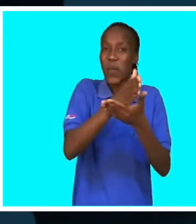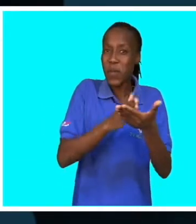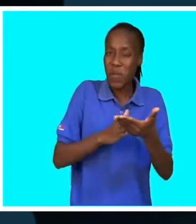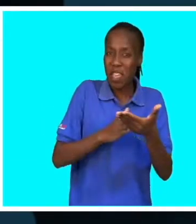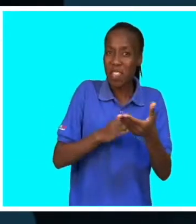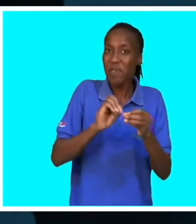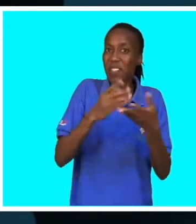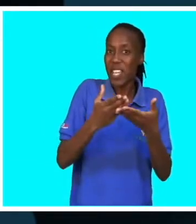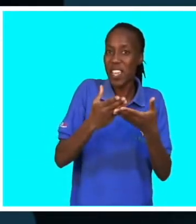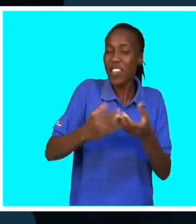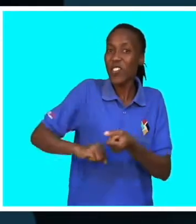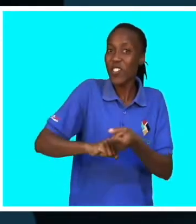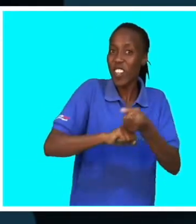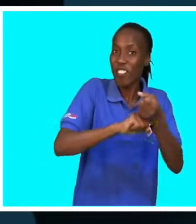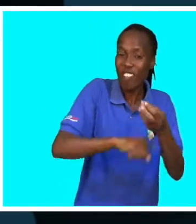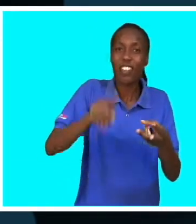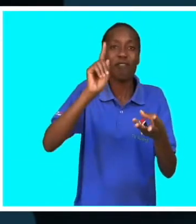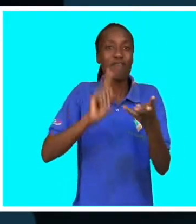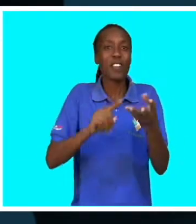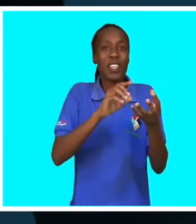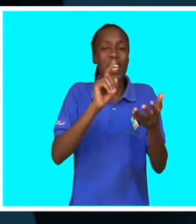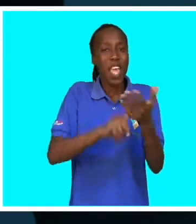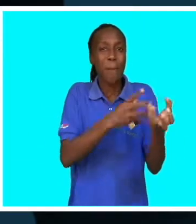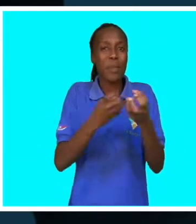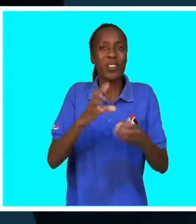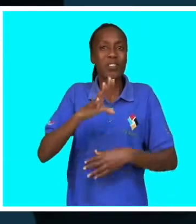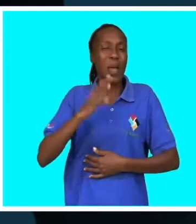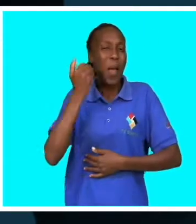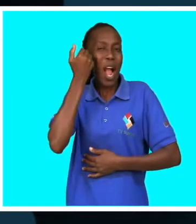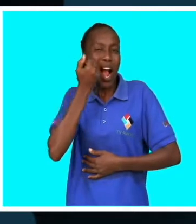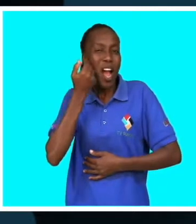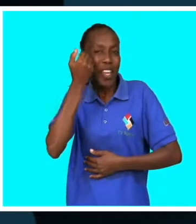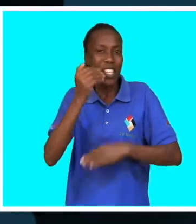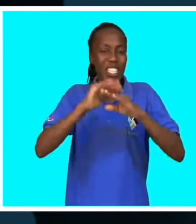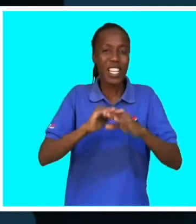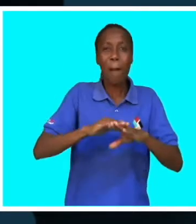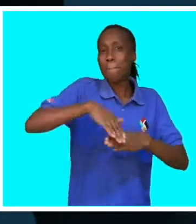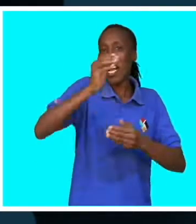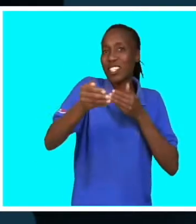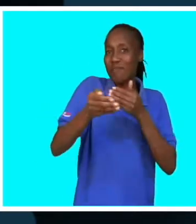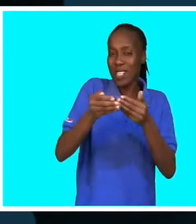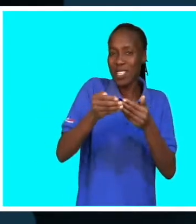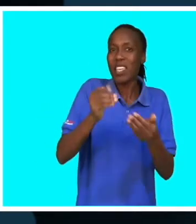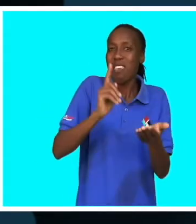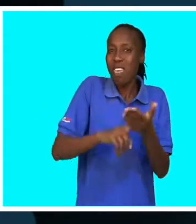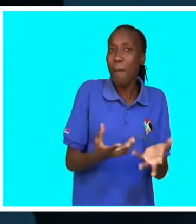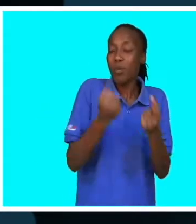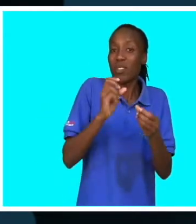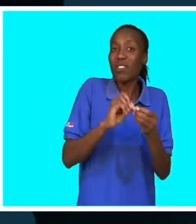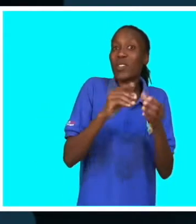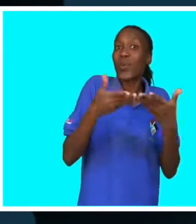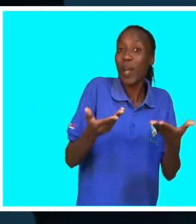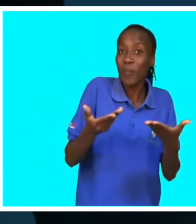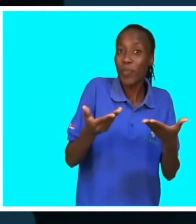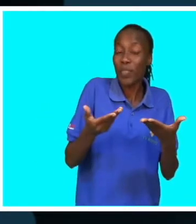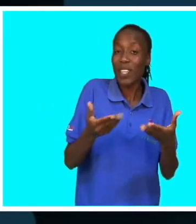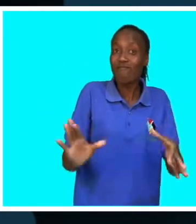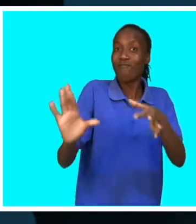fazer um ambiente sustentável, precisamos ter mais aproximação, mais carinho com o próprio ambiente, para que, de fato,